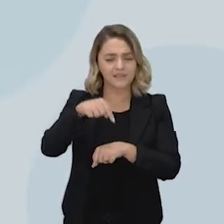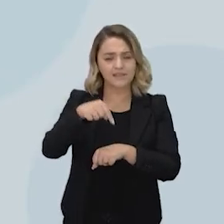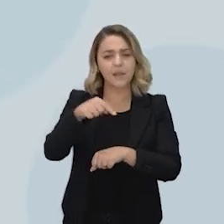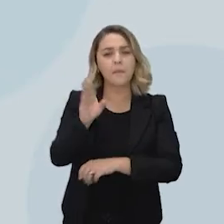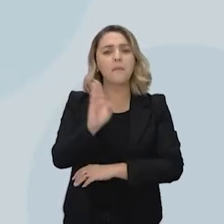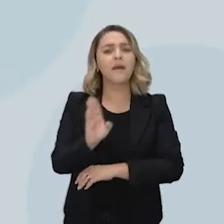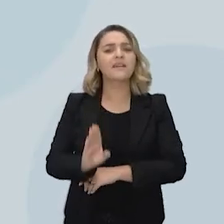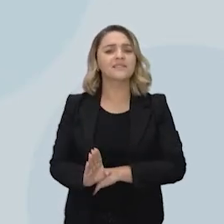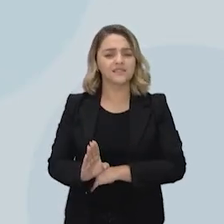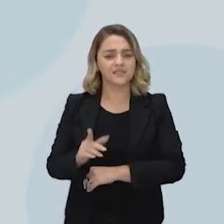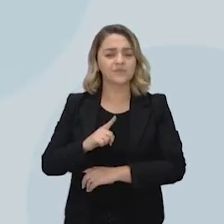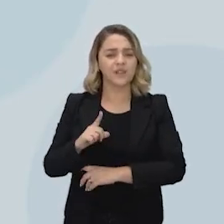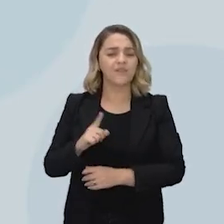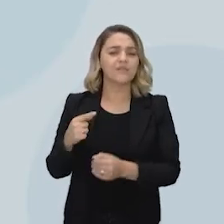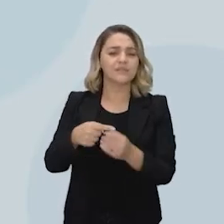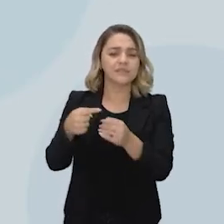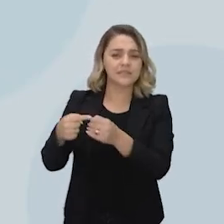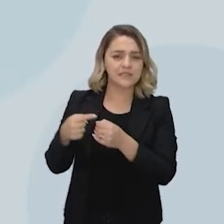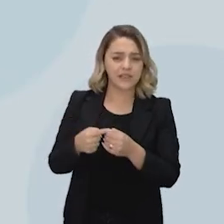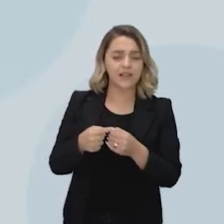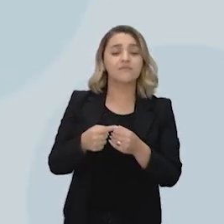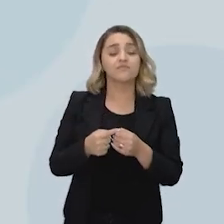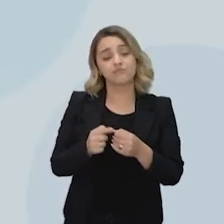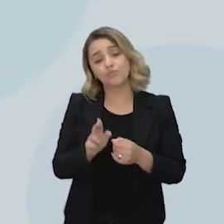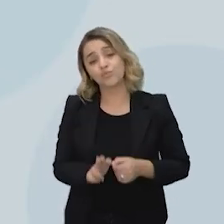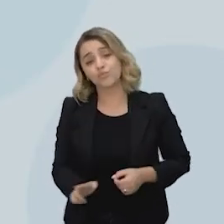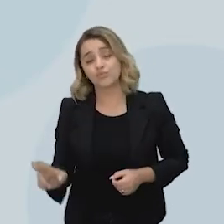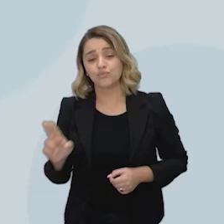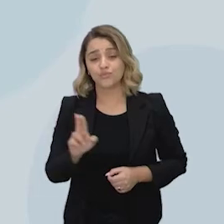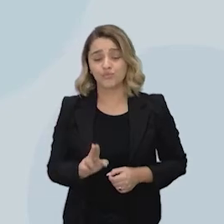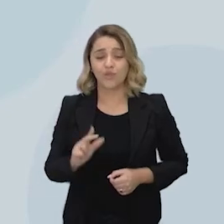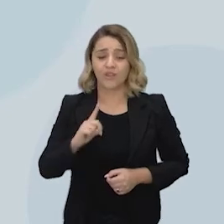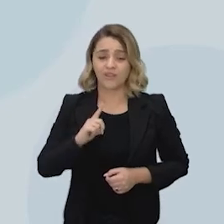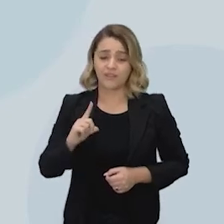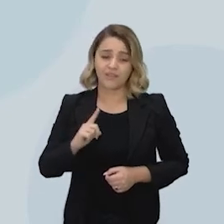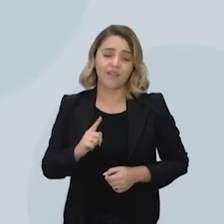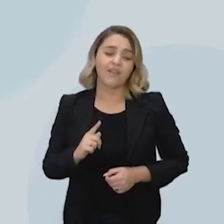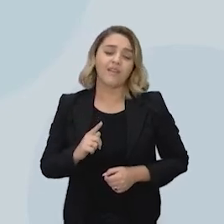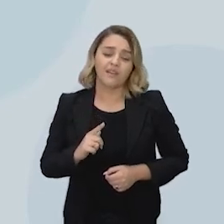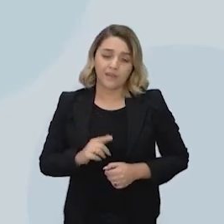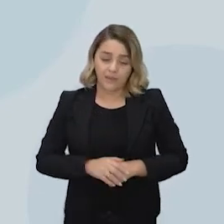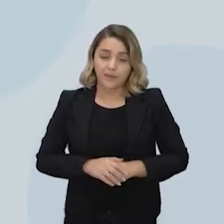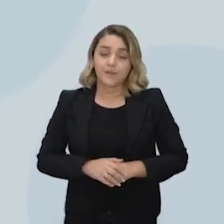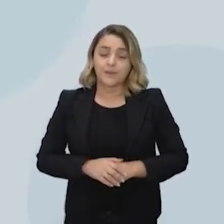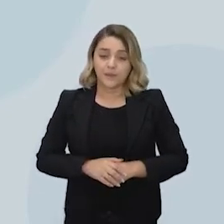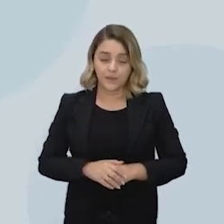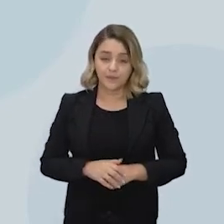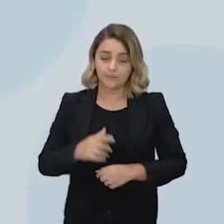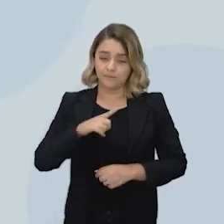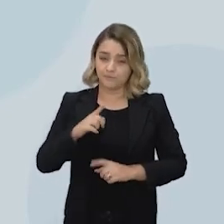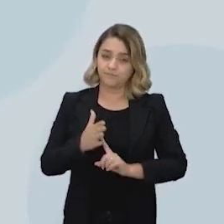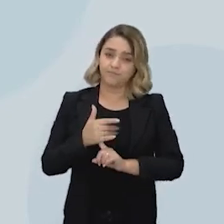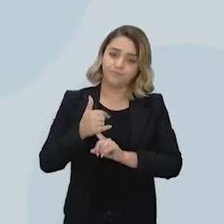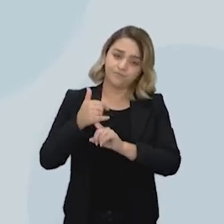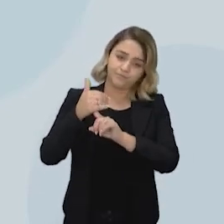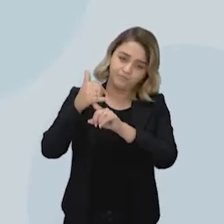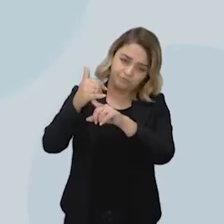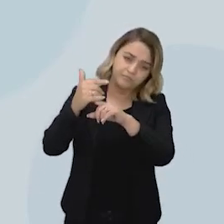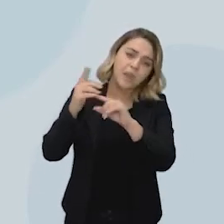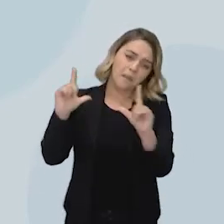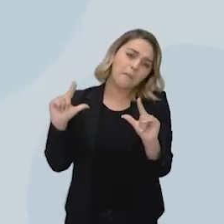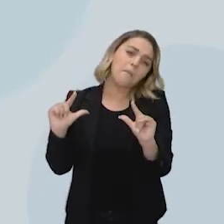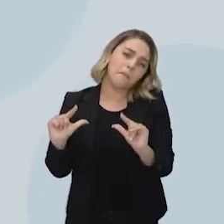E ele é um forno que a eficiência dele é baixa, tá? Então, enfim, ele tem baixa tecnologia envolvida